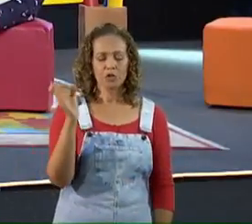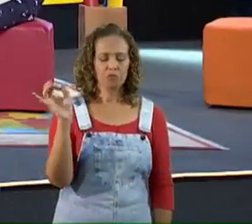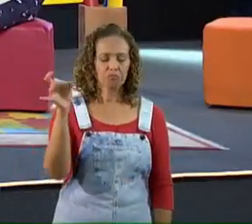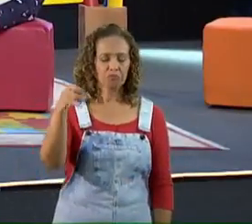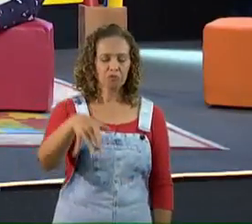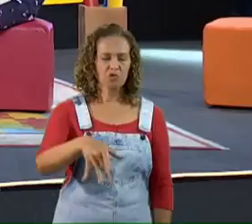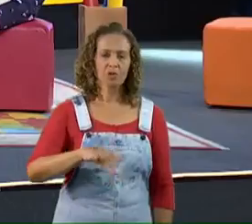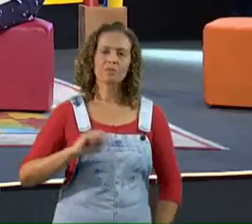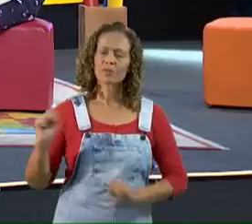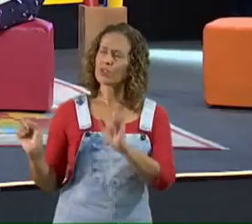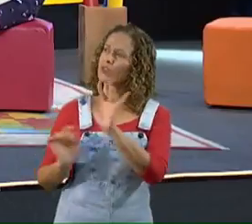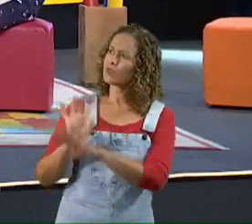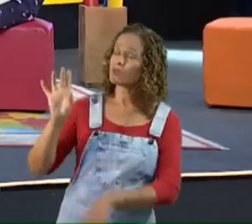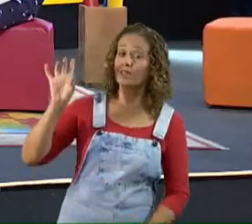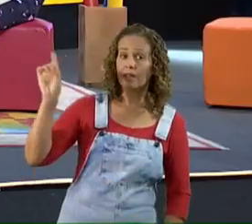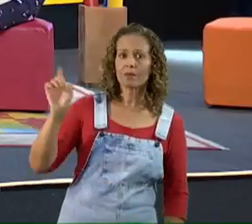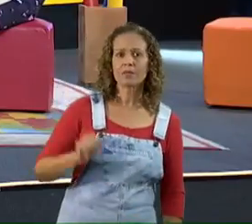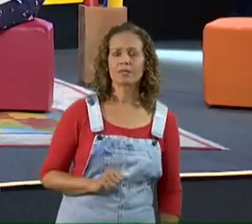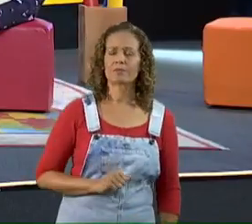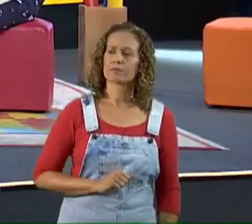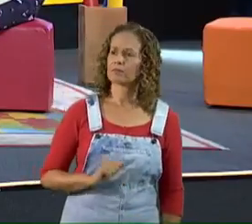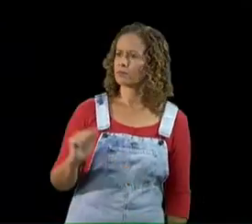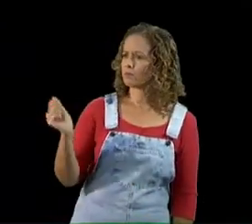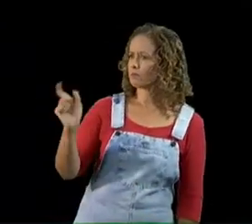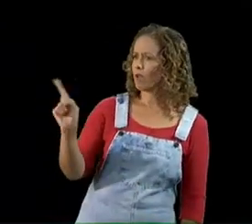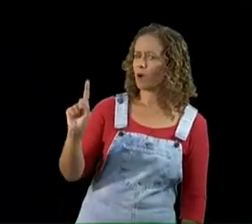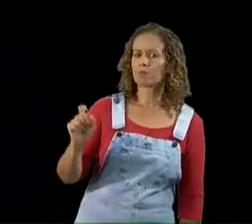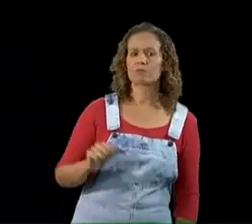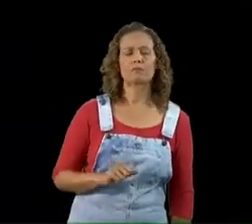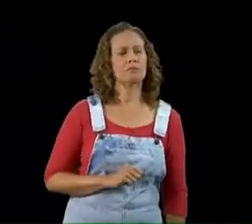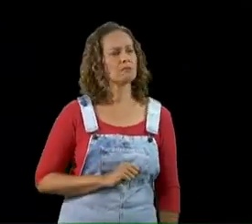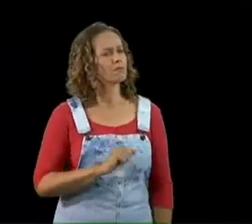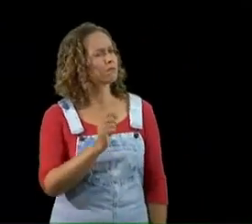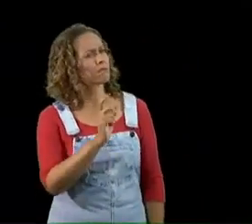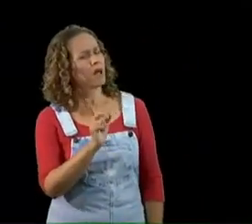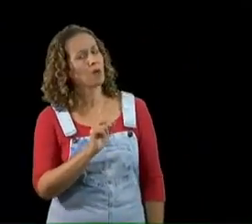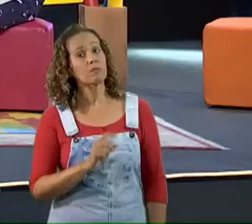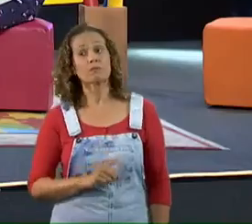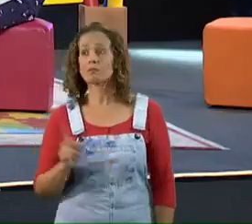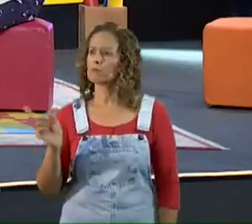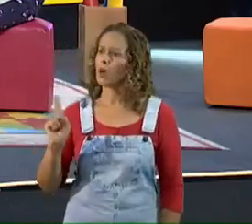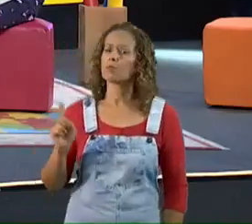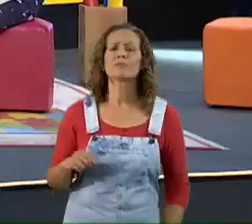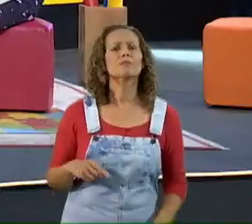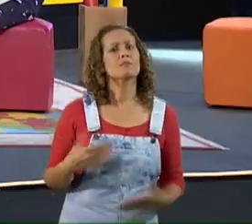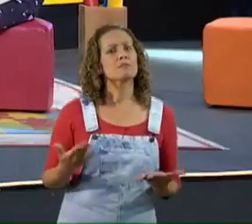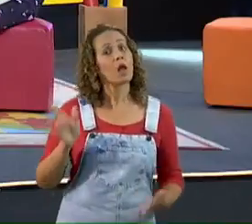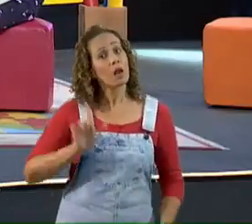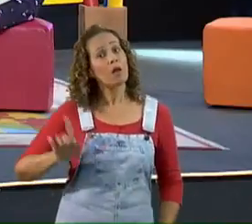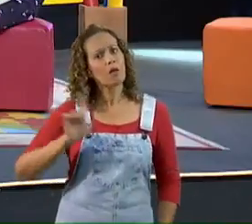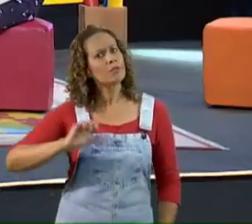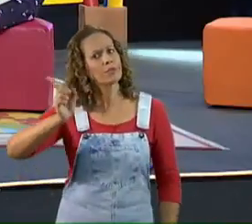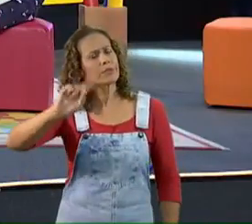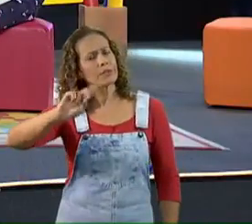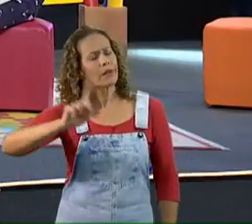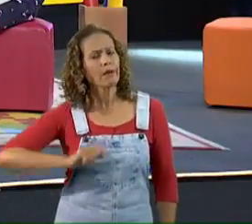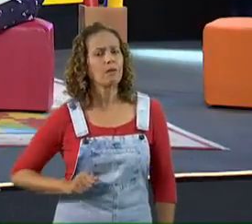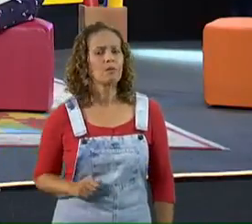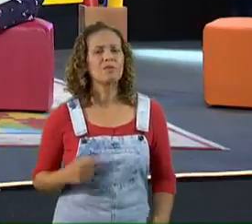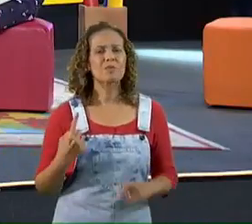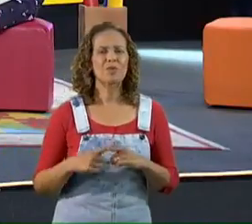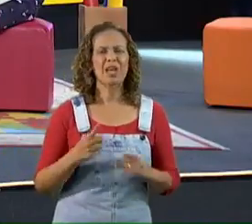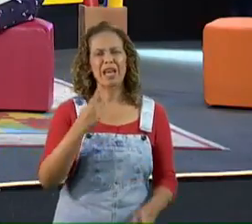isso glorifica a Deus? Não. Não, Júlia? Não. Claro que não, porque jogar o lixo no